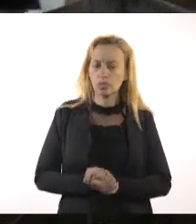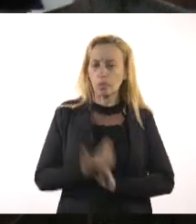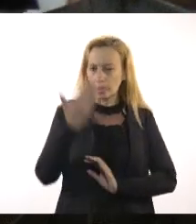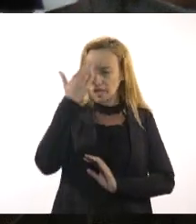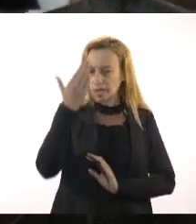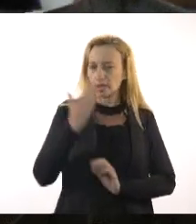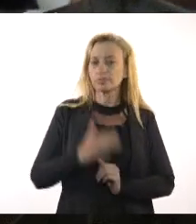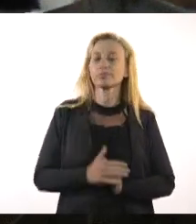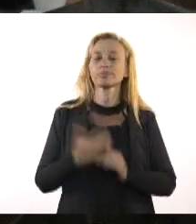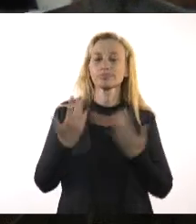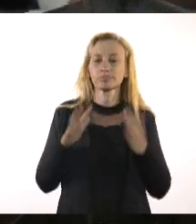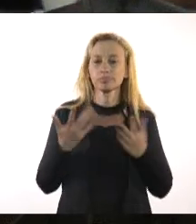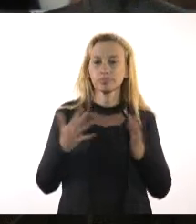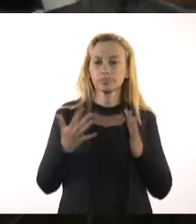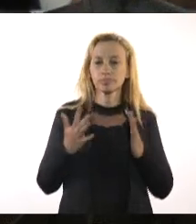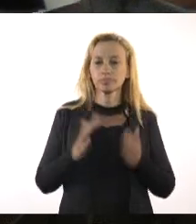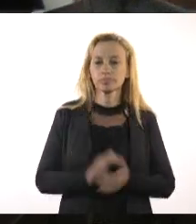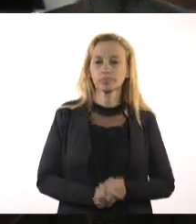Obrigada.